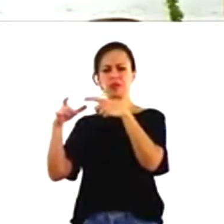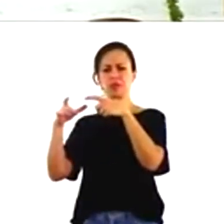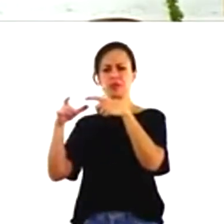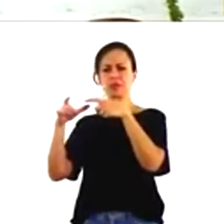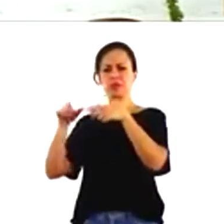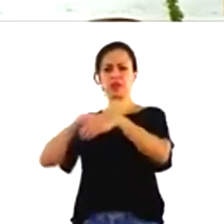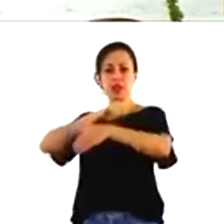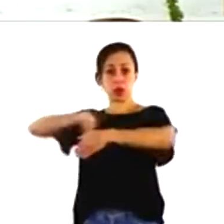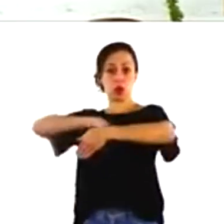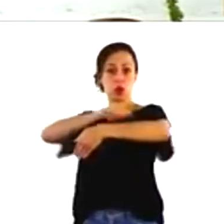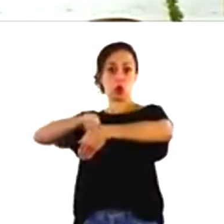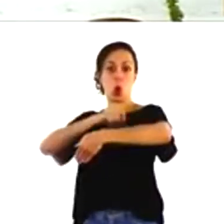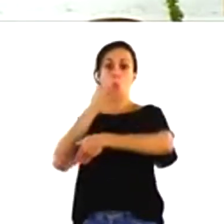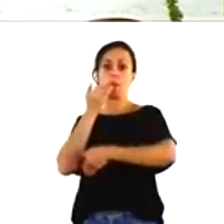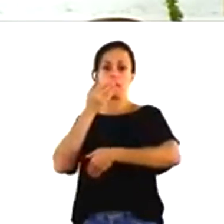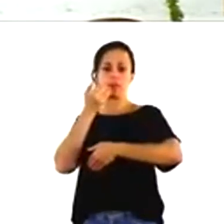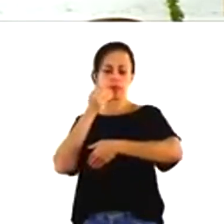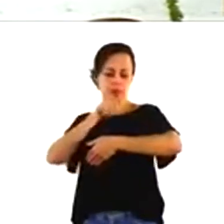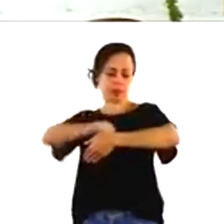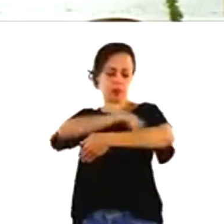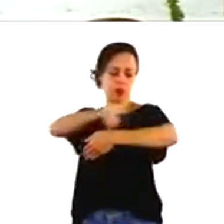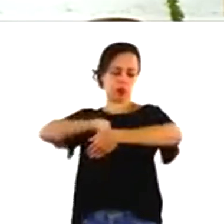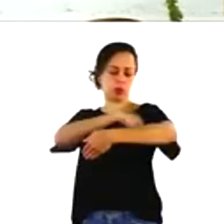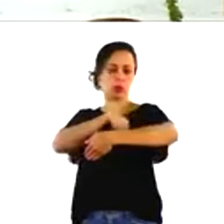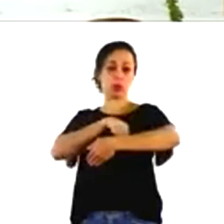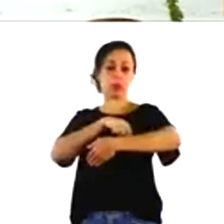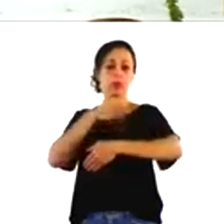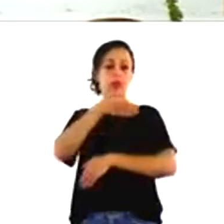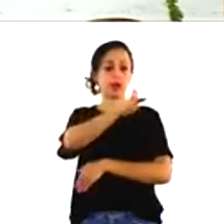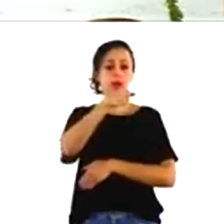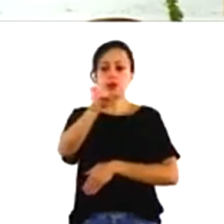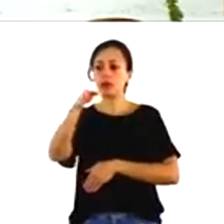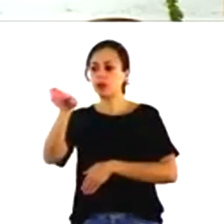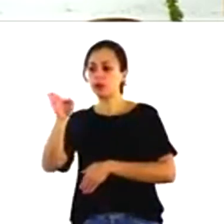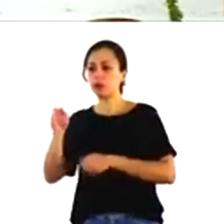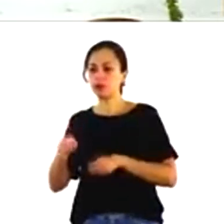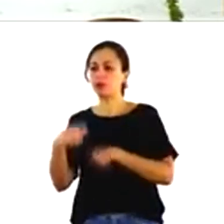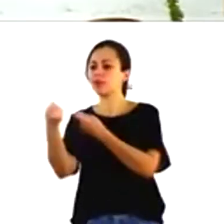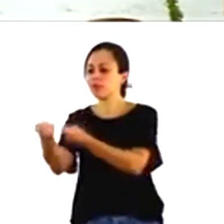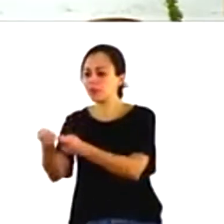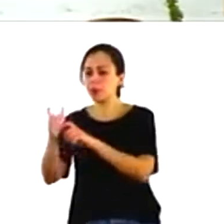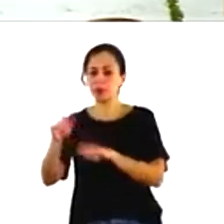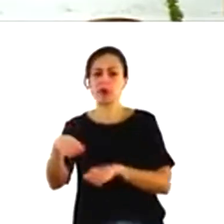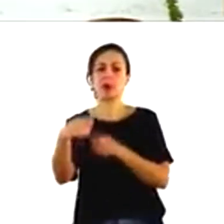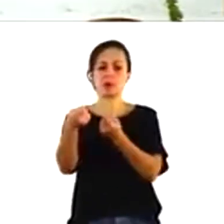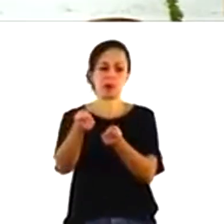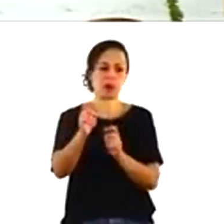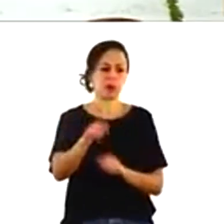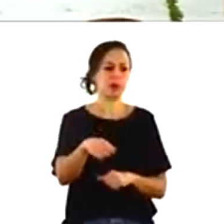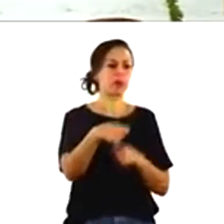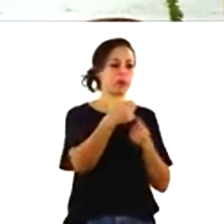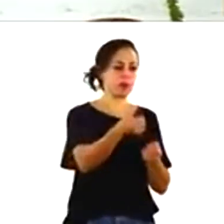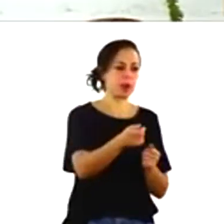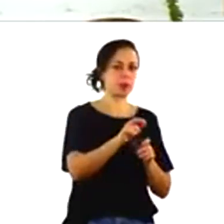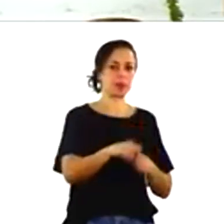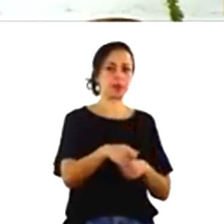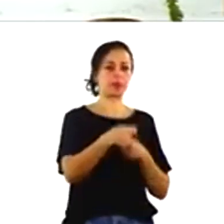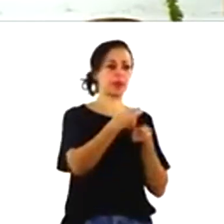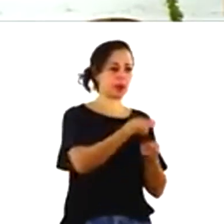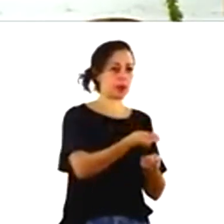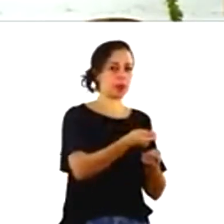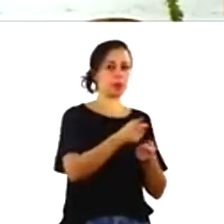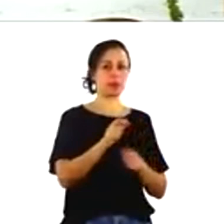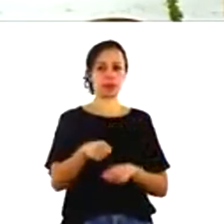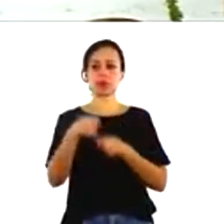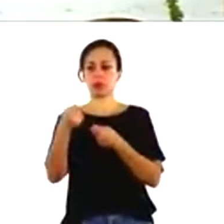Eu me aproximei de um homem e disse: boa noite. O senhor gostaria de um prato de sopa?